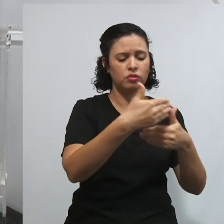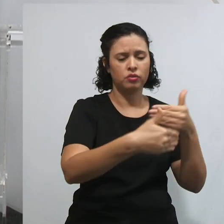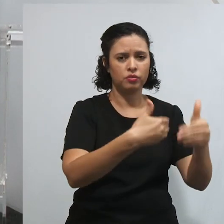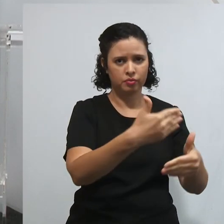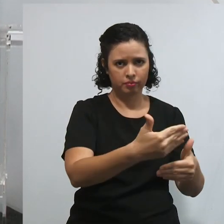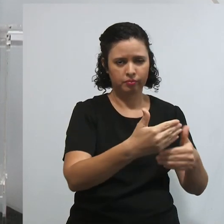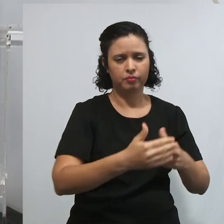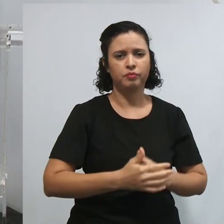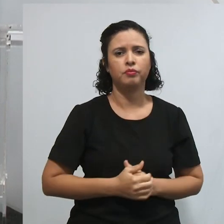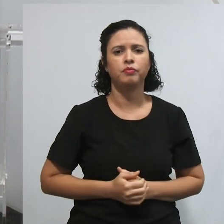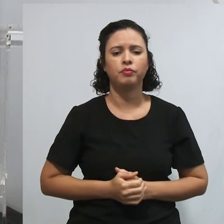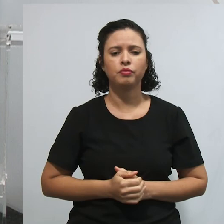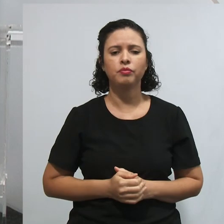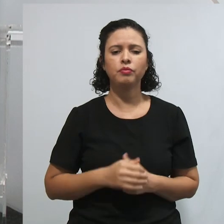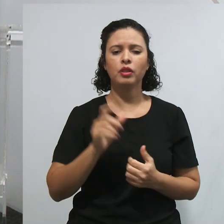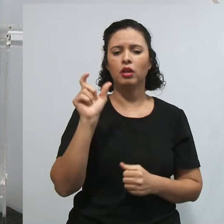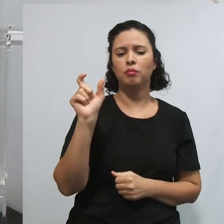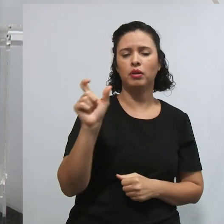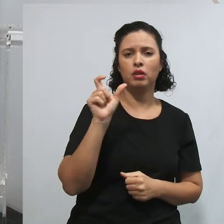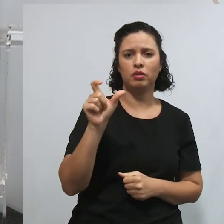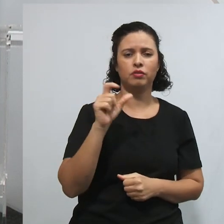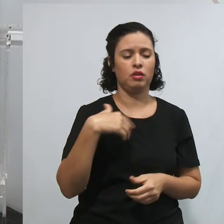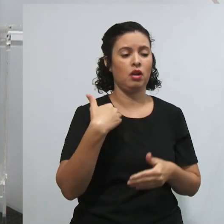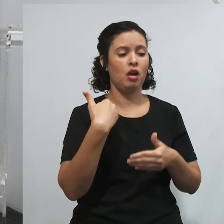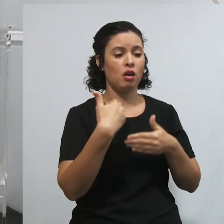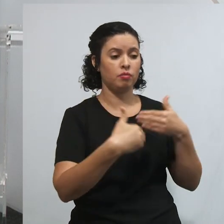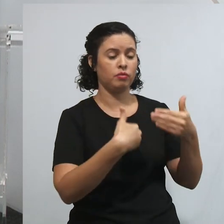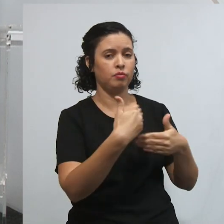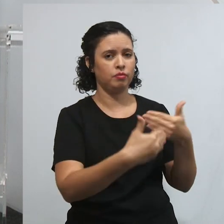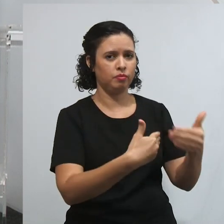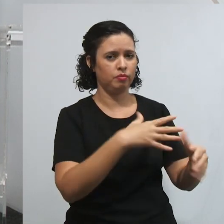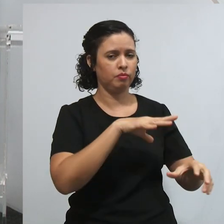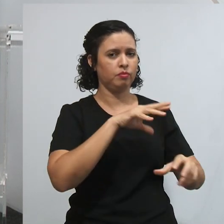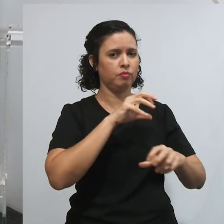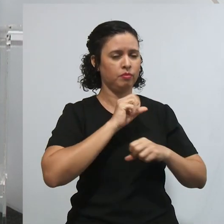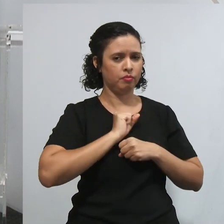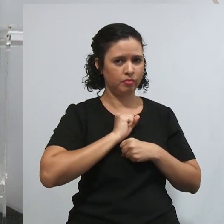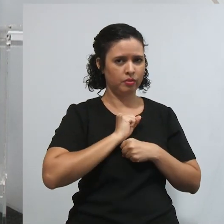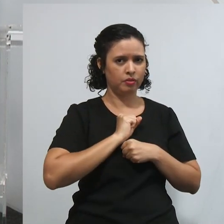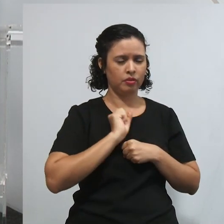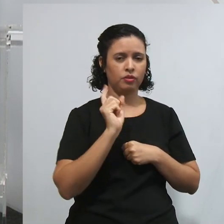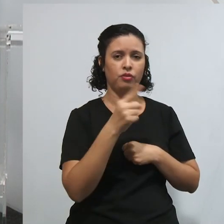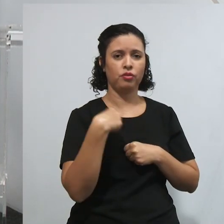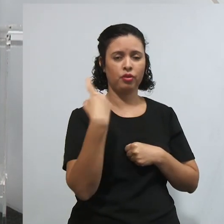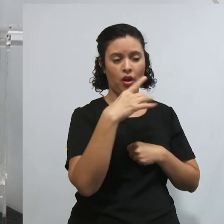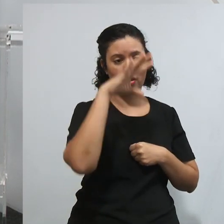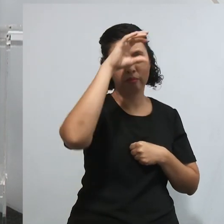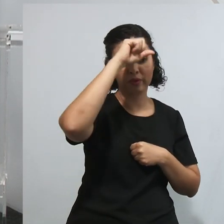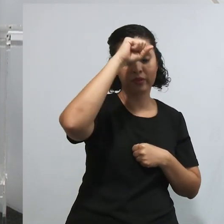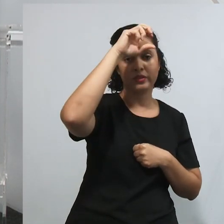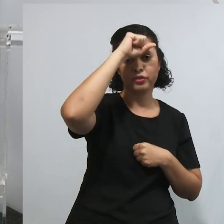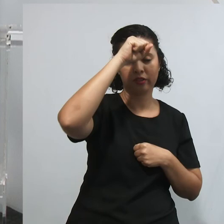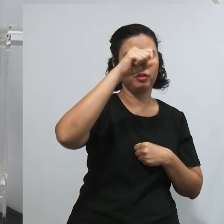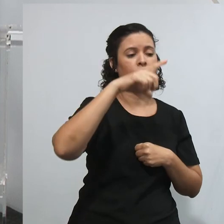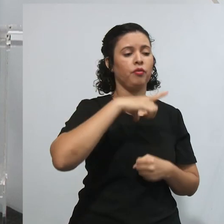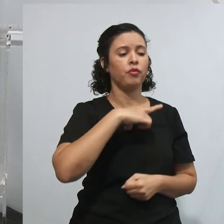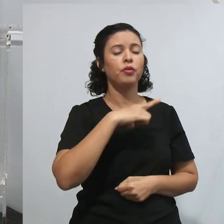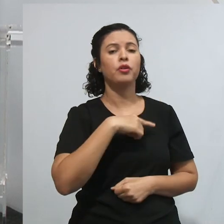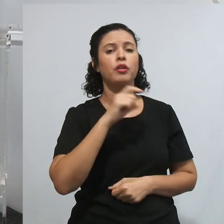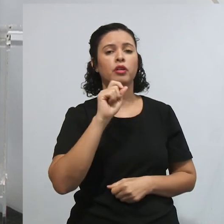palavra apropriação. Então nós aprendemos à medida que nós nos apropriamos